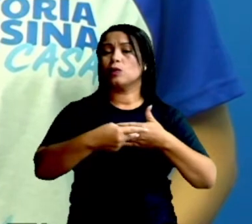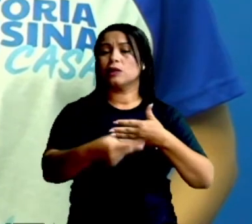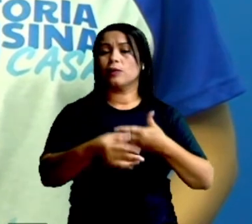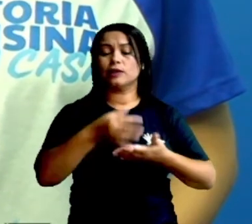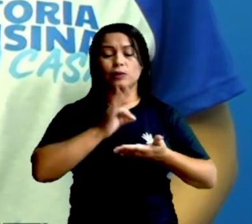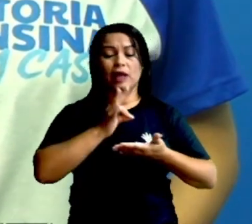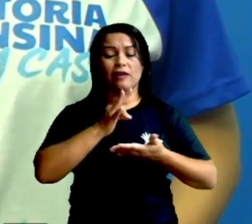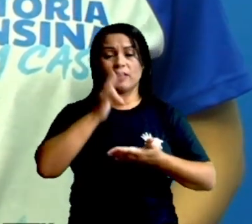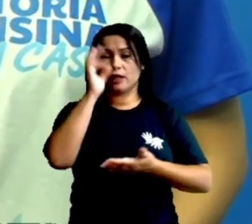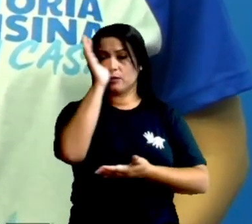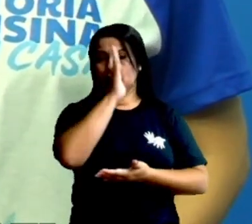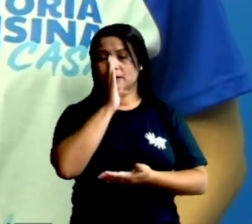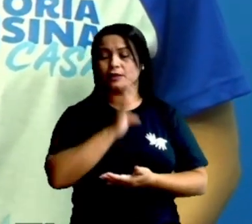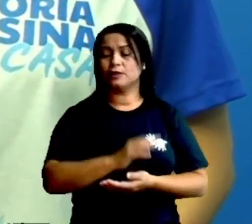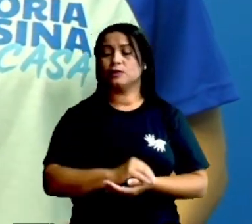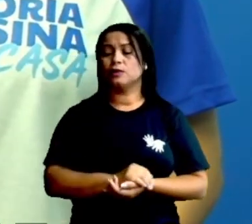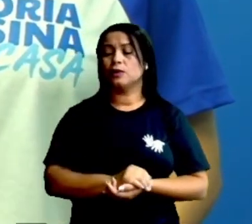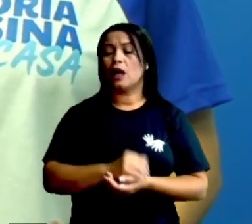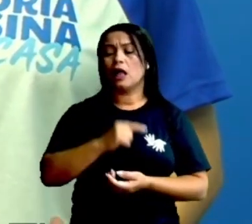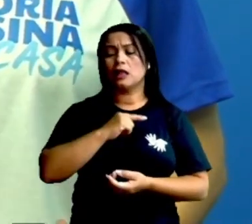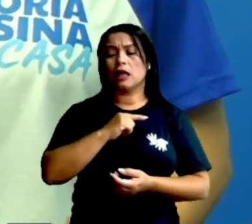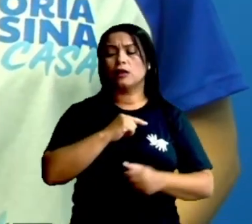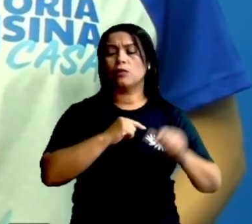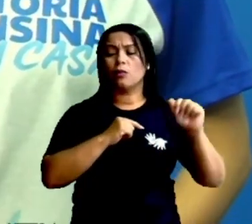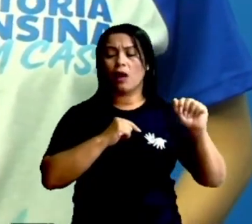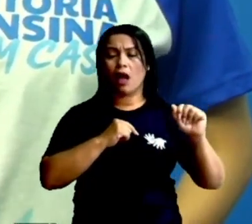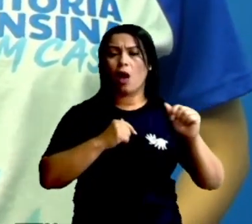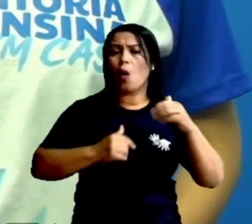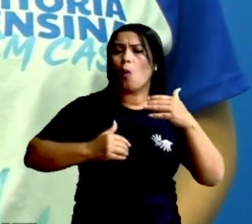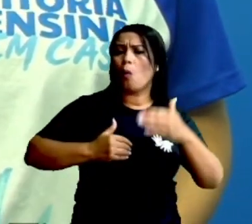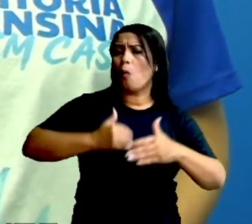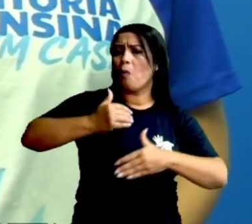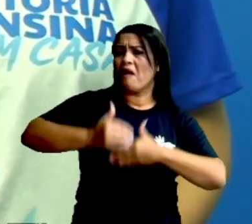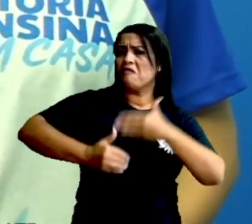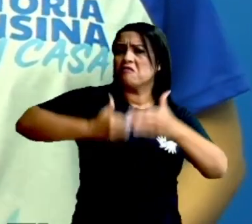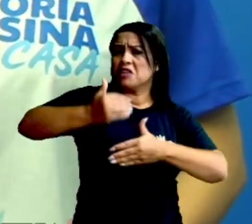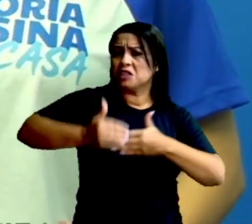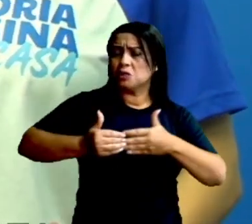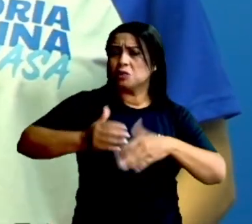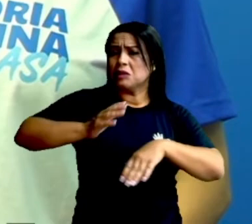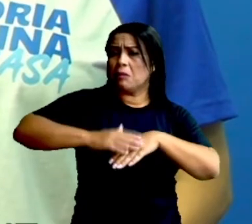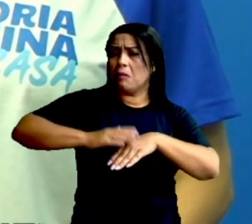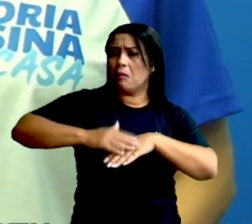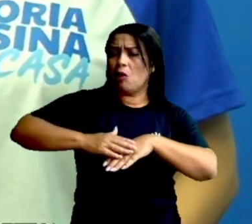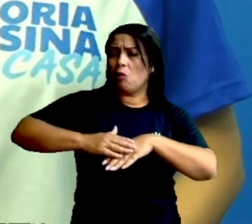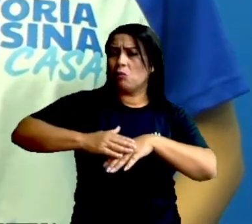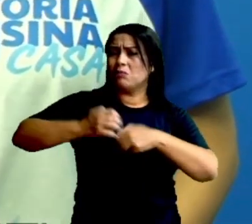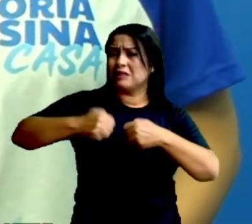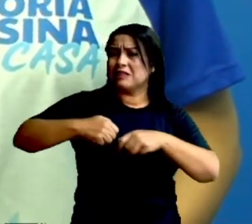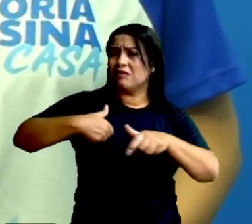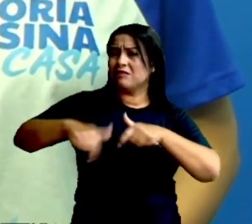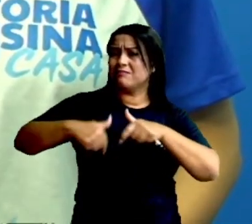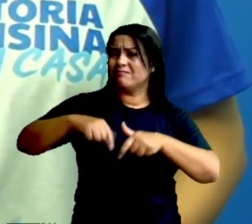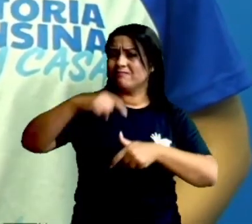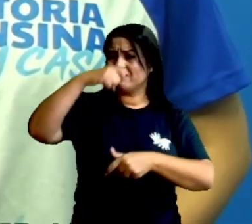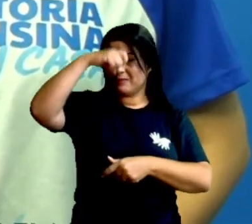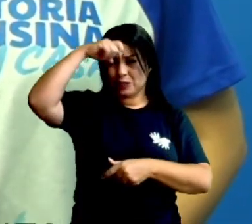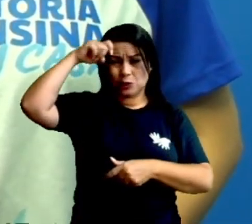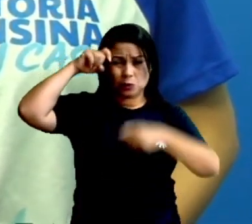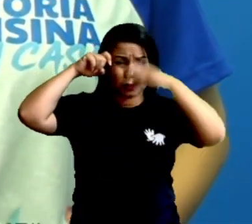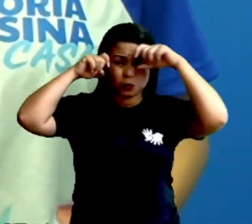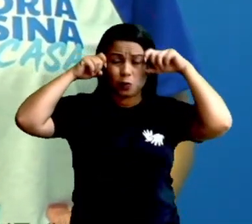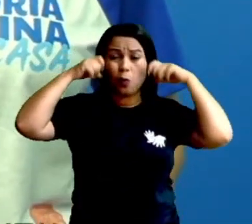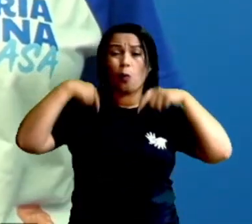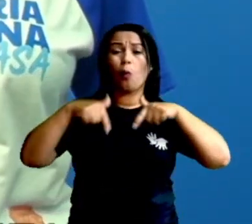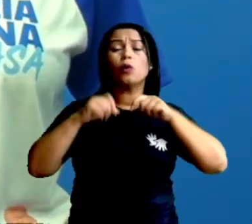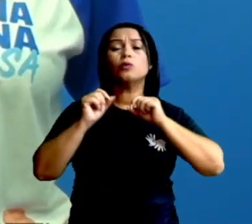no Brasil. O avanço da mão de obra escrava. Será que teve um avanço dessa mão de obra